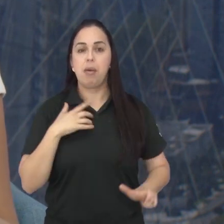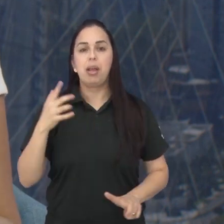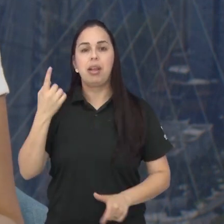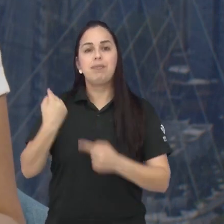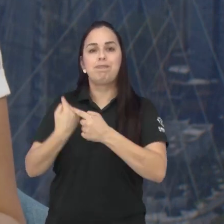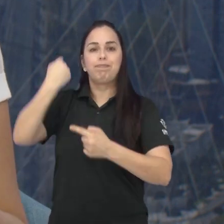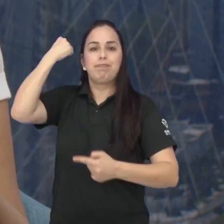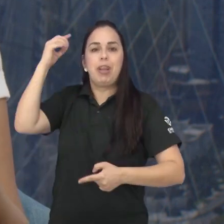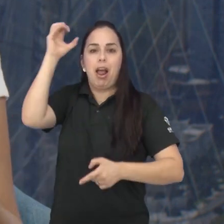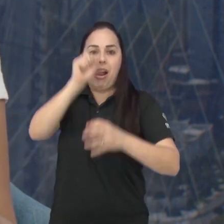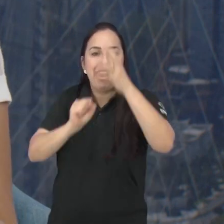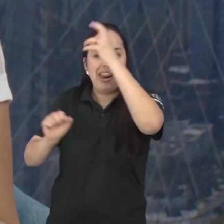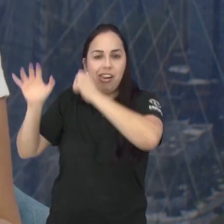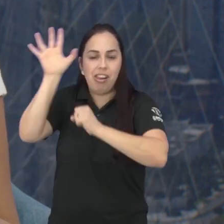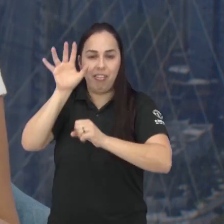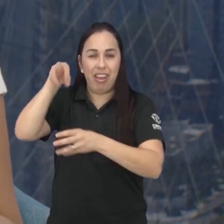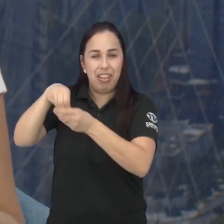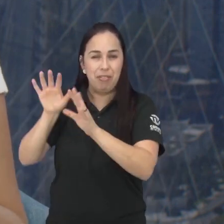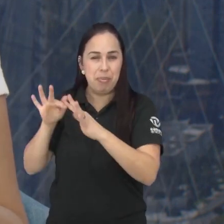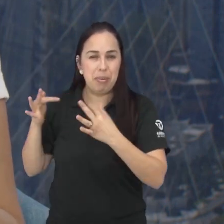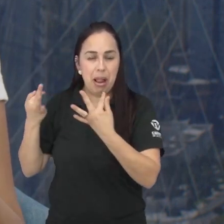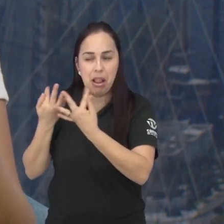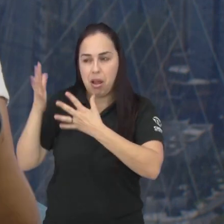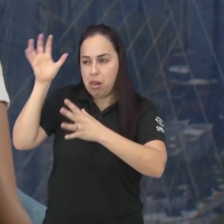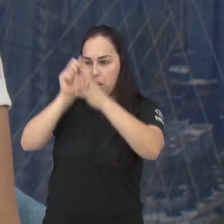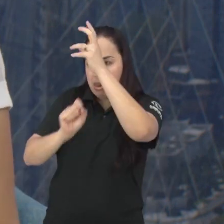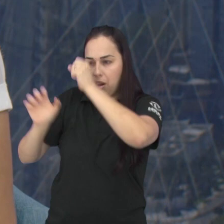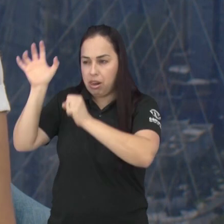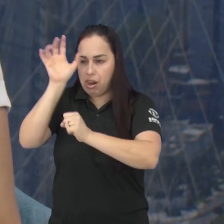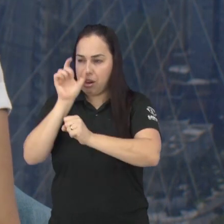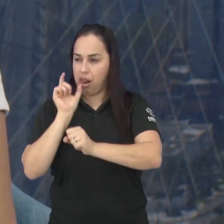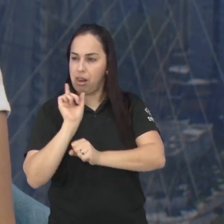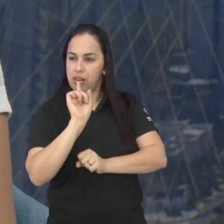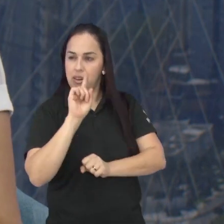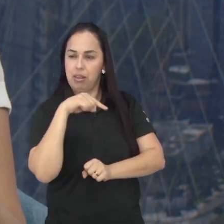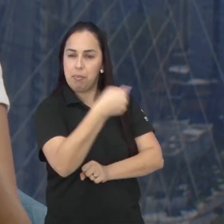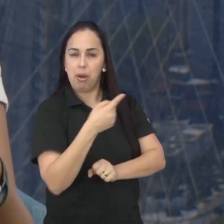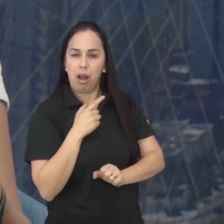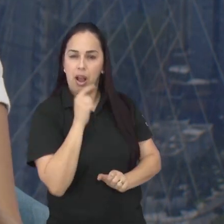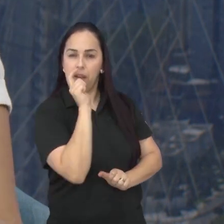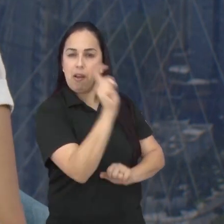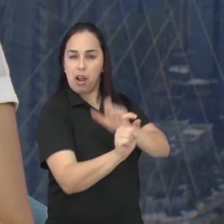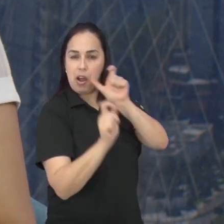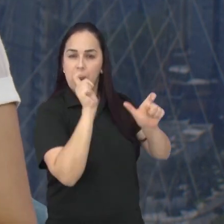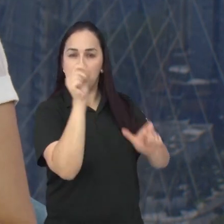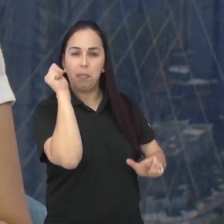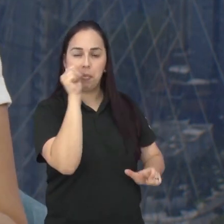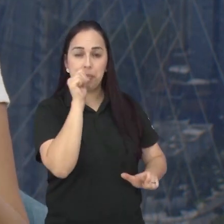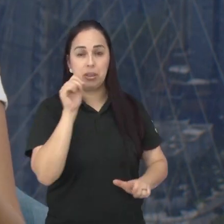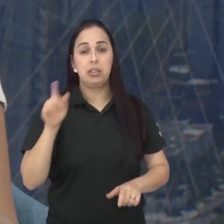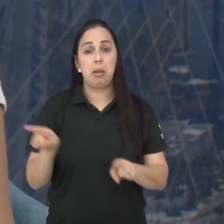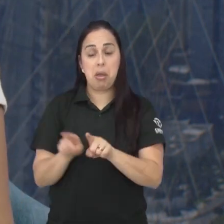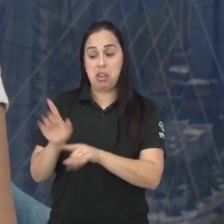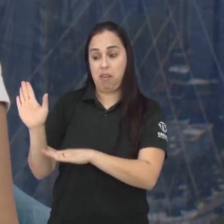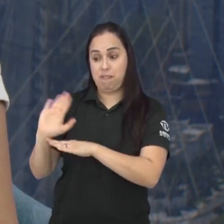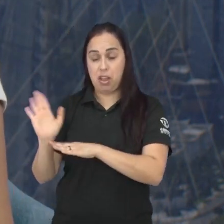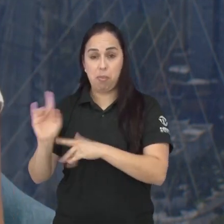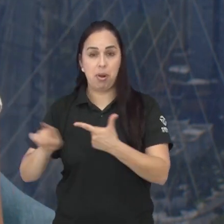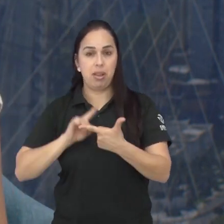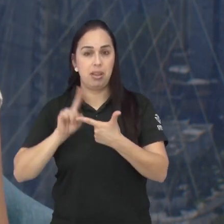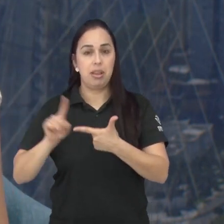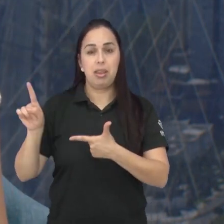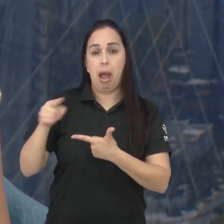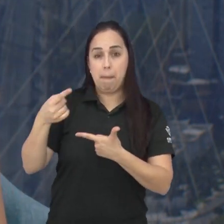muito cedo na minha família, né, a partir desses nossos produtos da indústria cultural, dos filmes, das